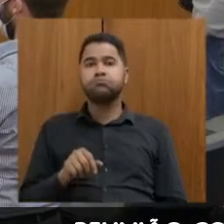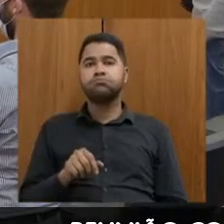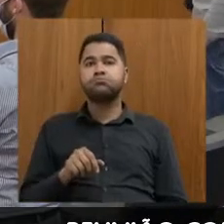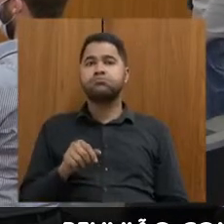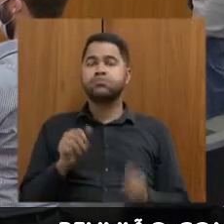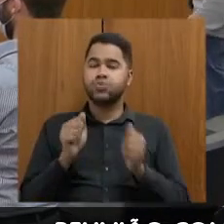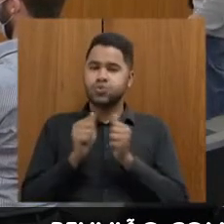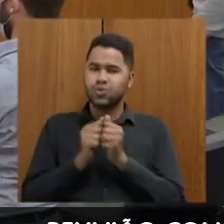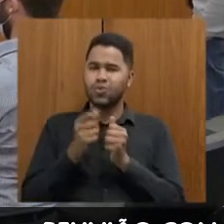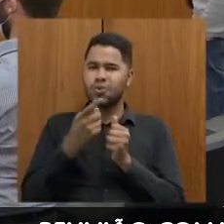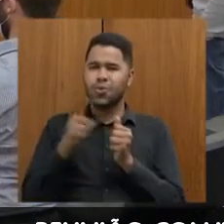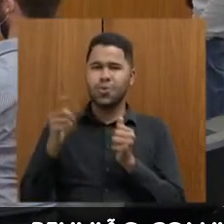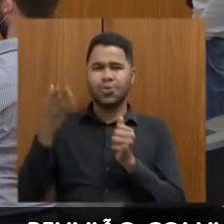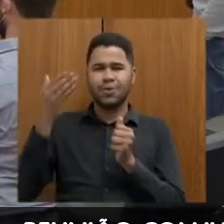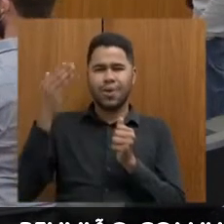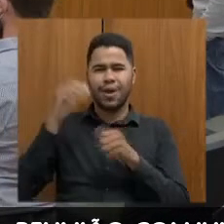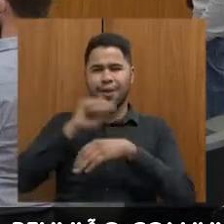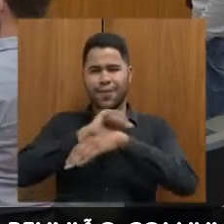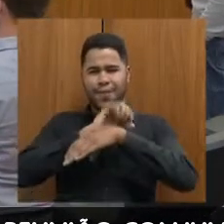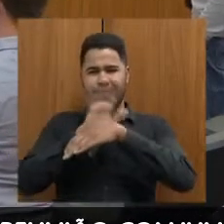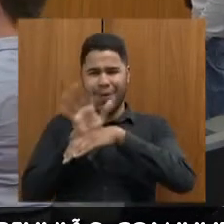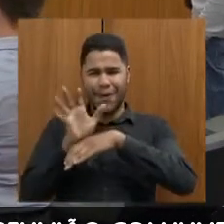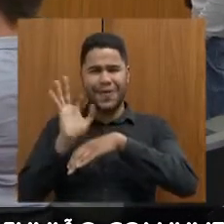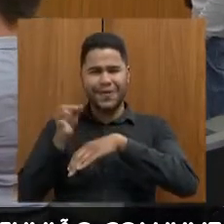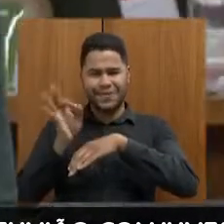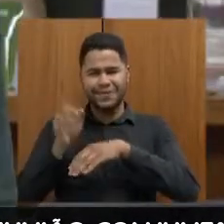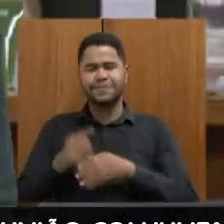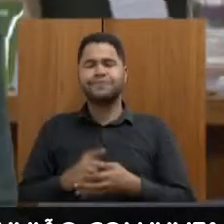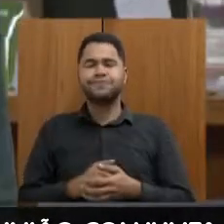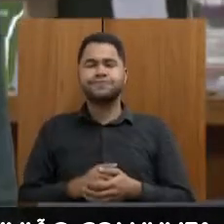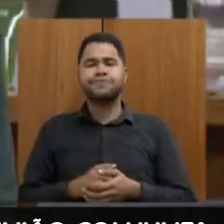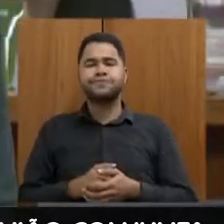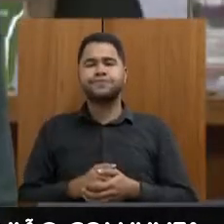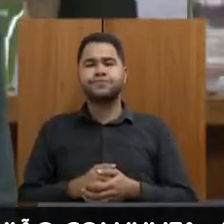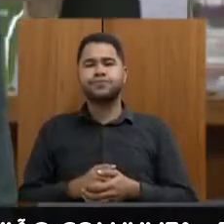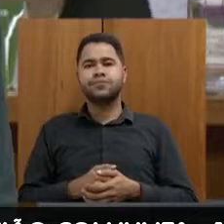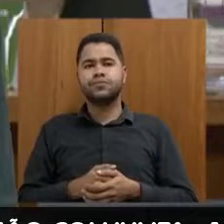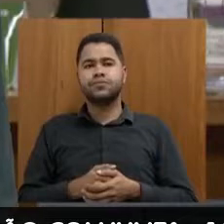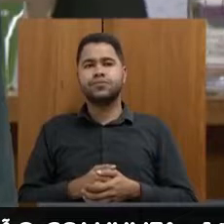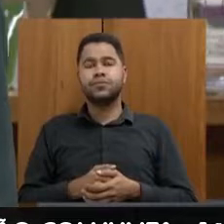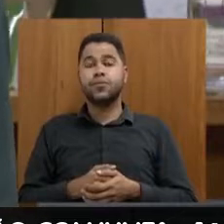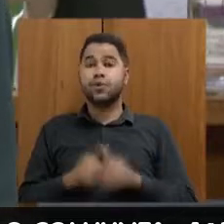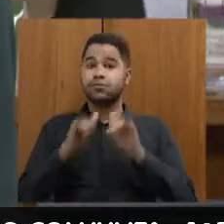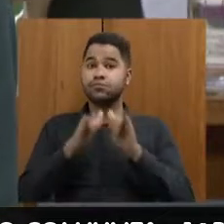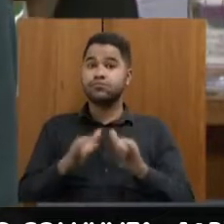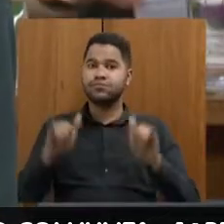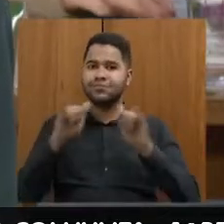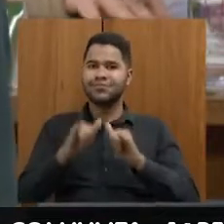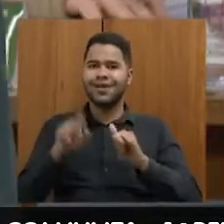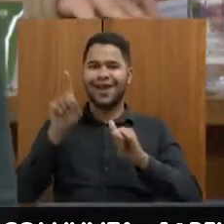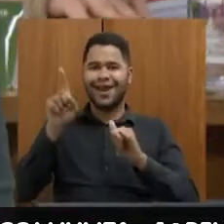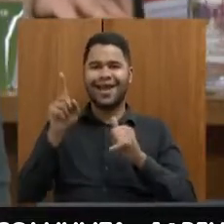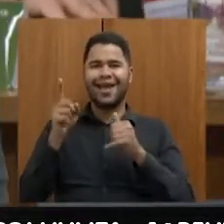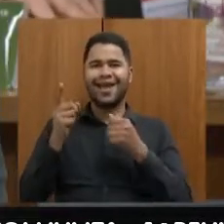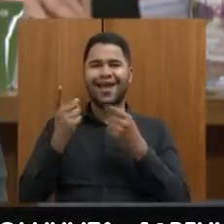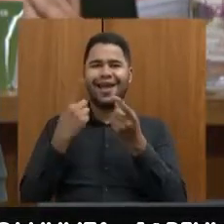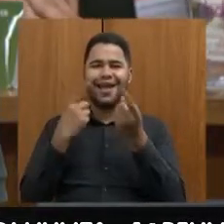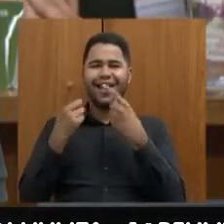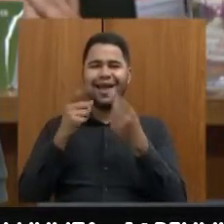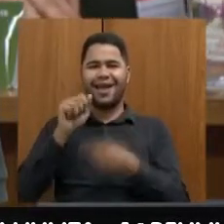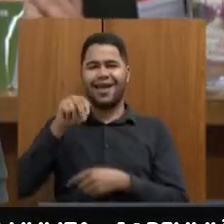um juntos usar a última vez em Montes Claros e com as boas notícias do anel